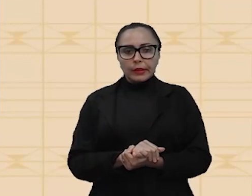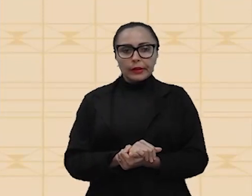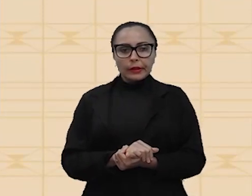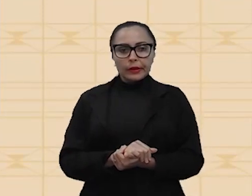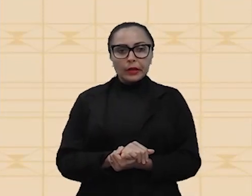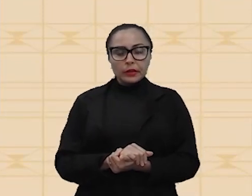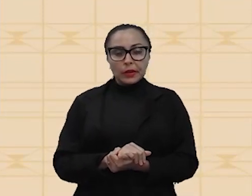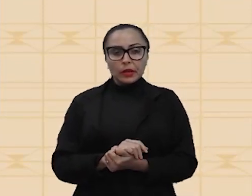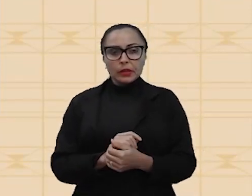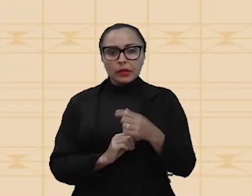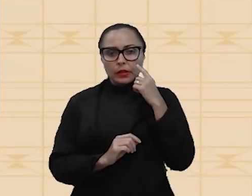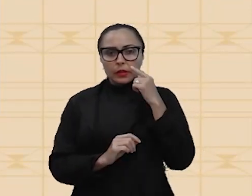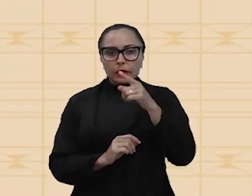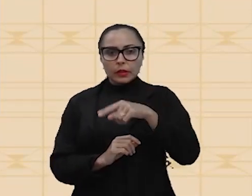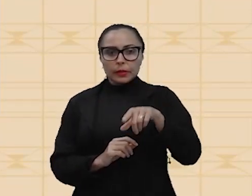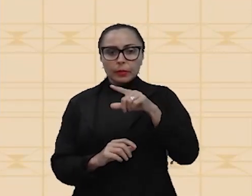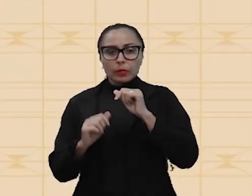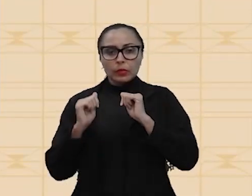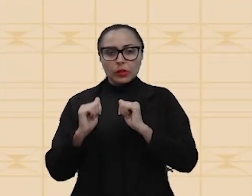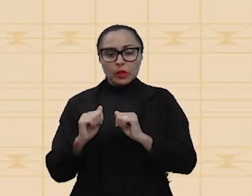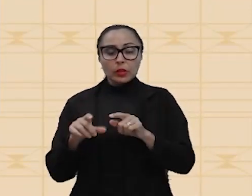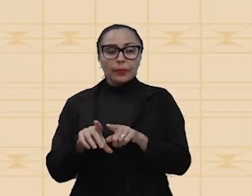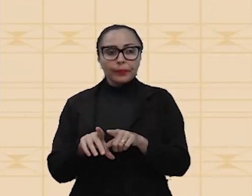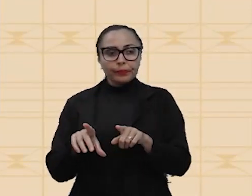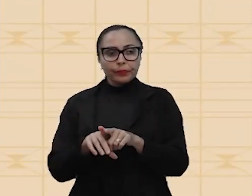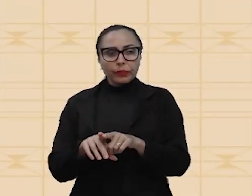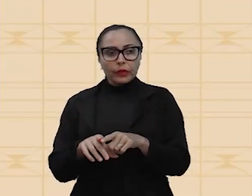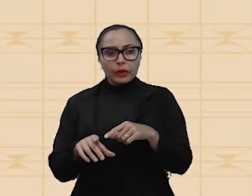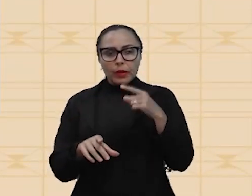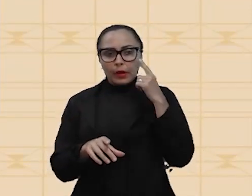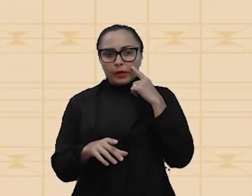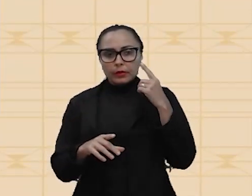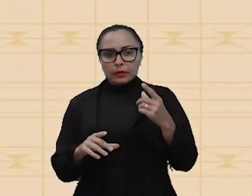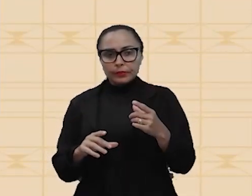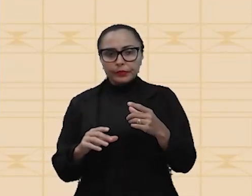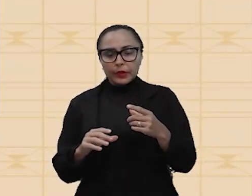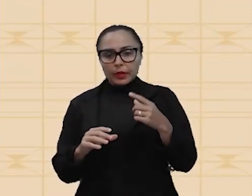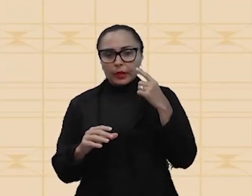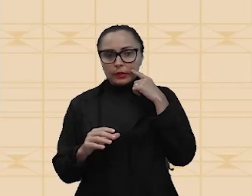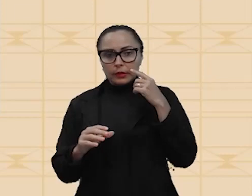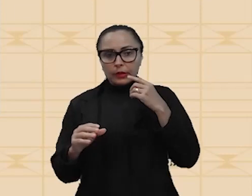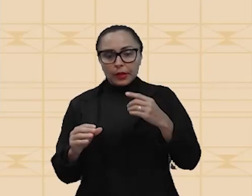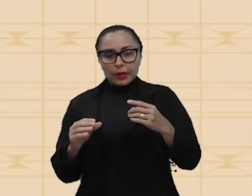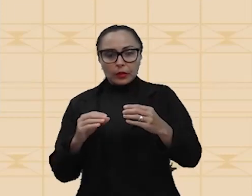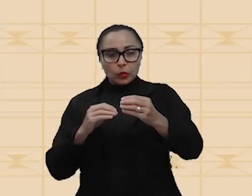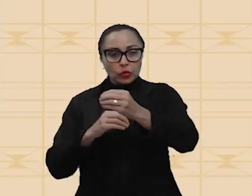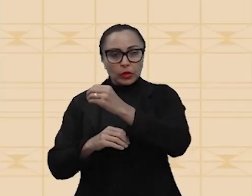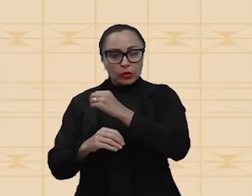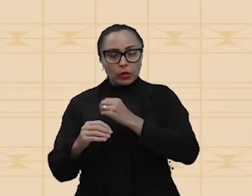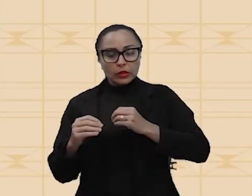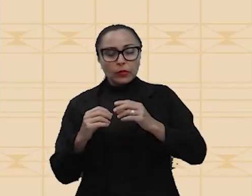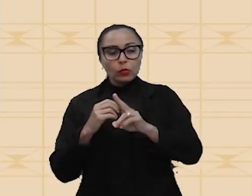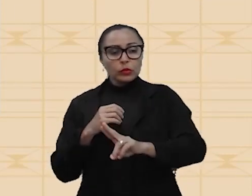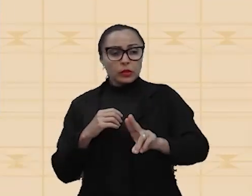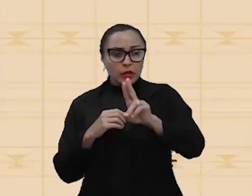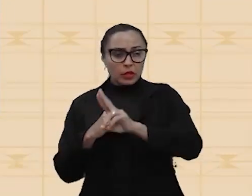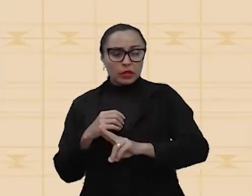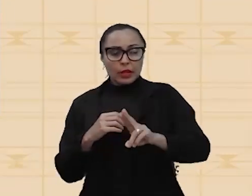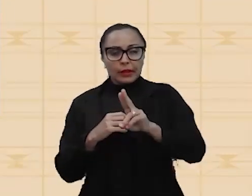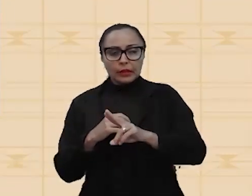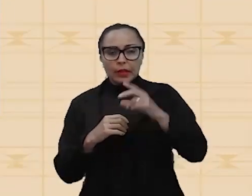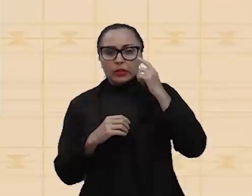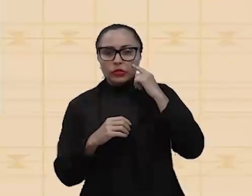ele pode ser também por células fotovoltaicas, que são aqueles que vão utilizar a energia solar